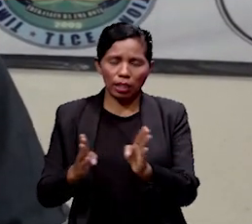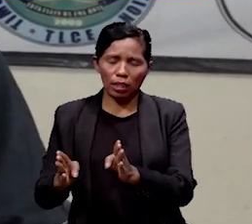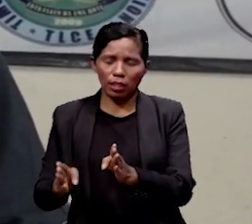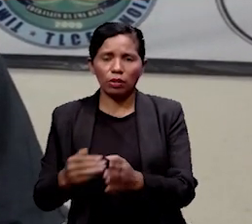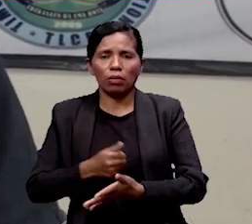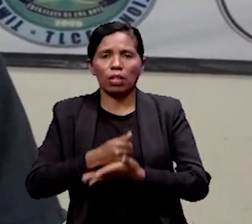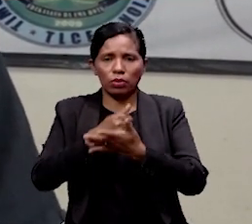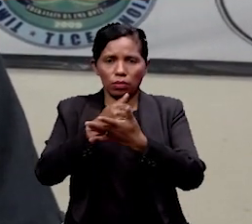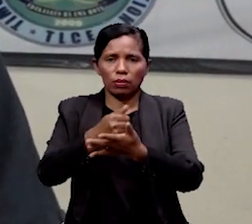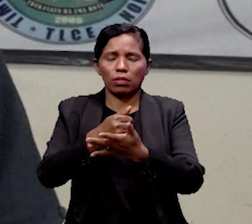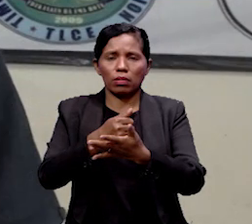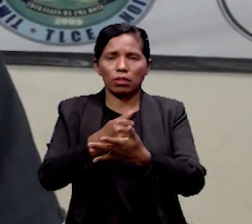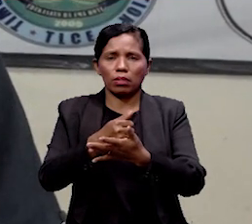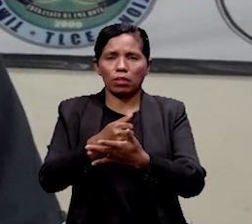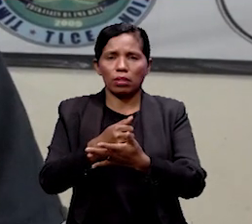facilito,